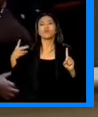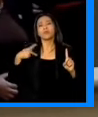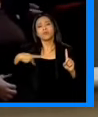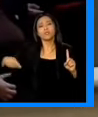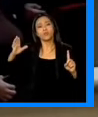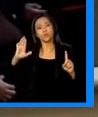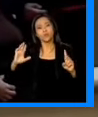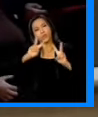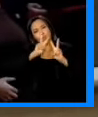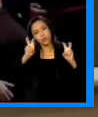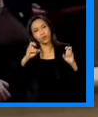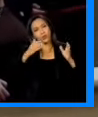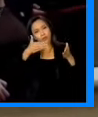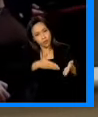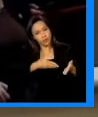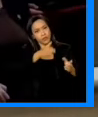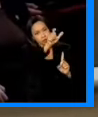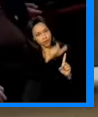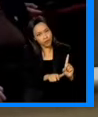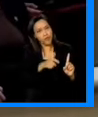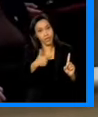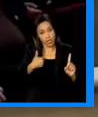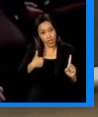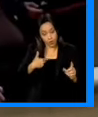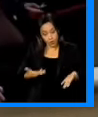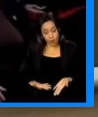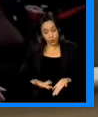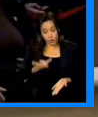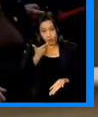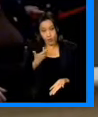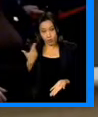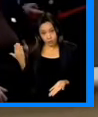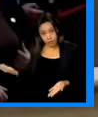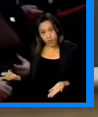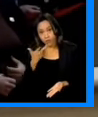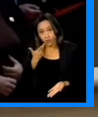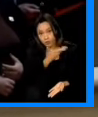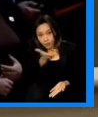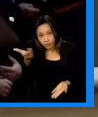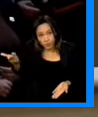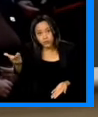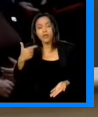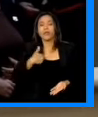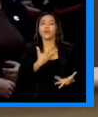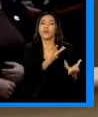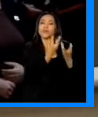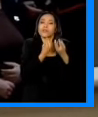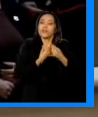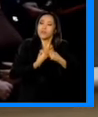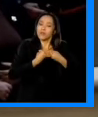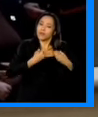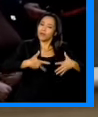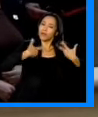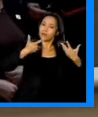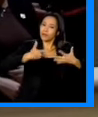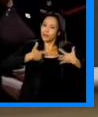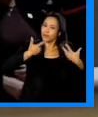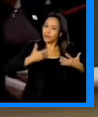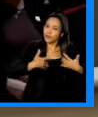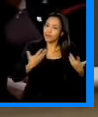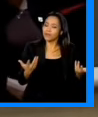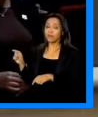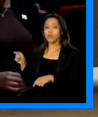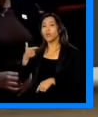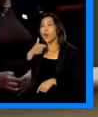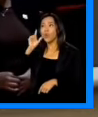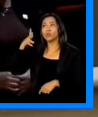deputados bolsonaristas foi de imediato. Veja o recado que o Pacheco manda para os inimigos da nossa